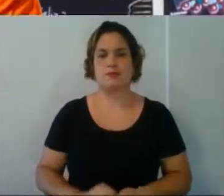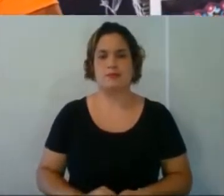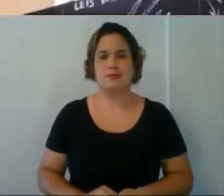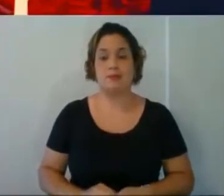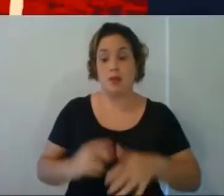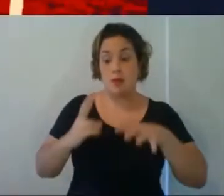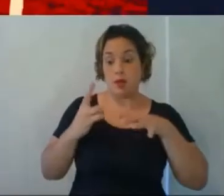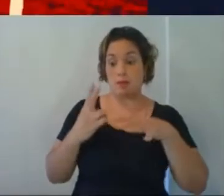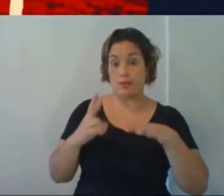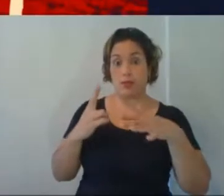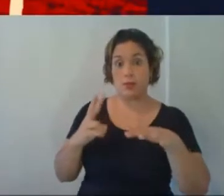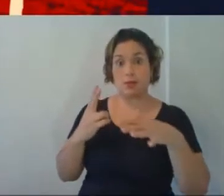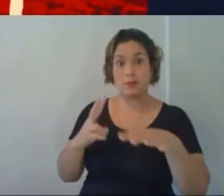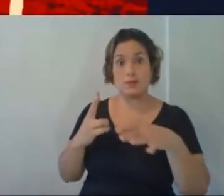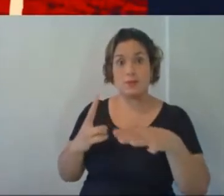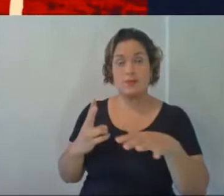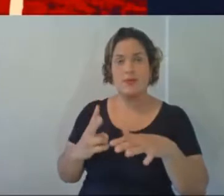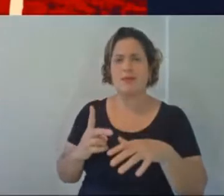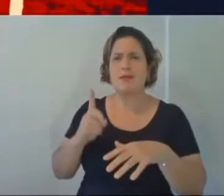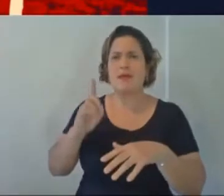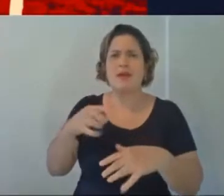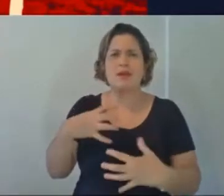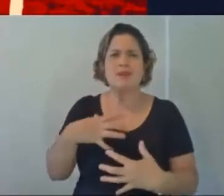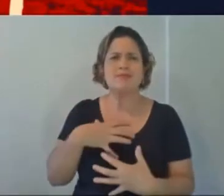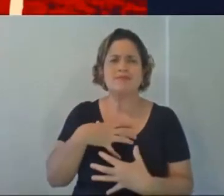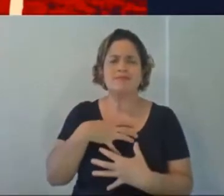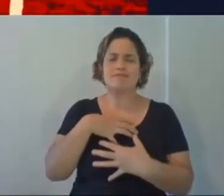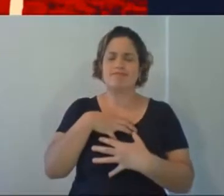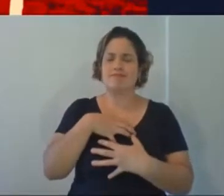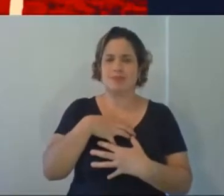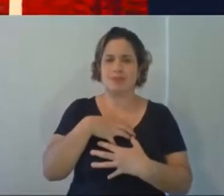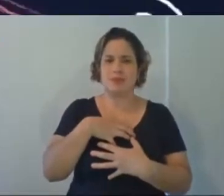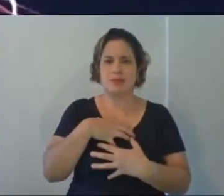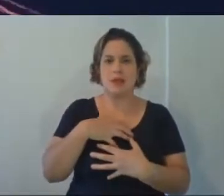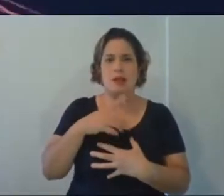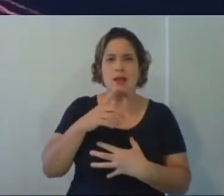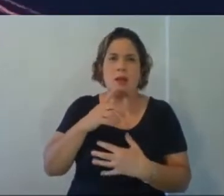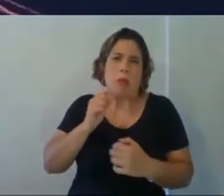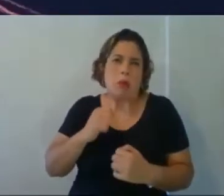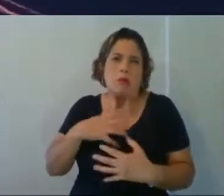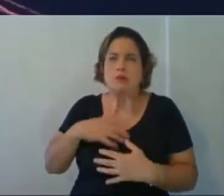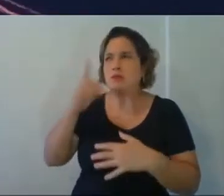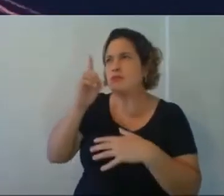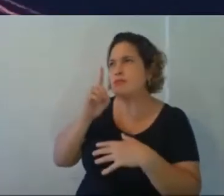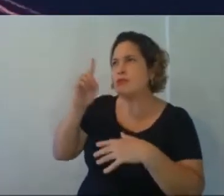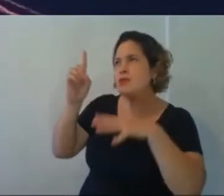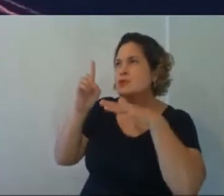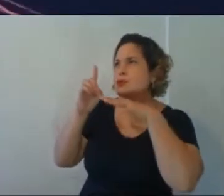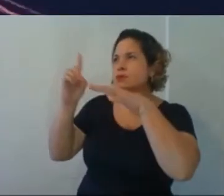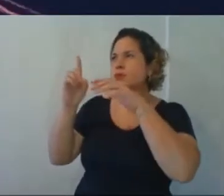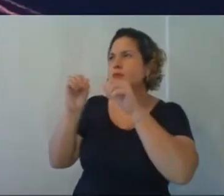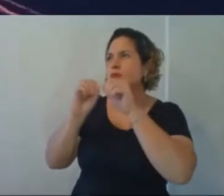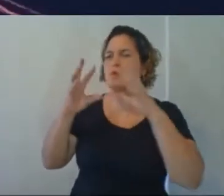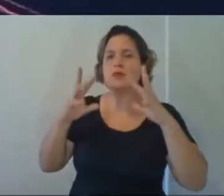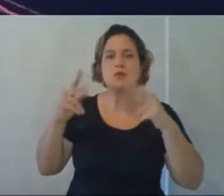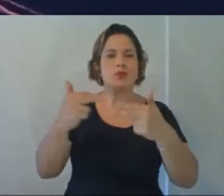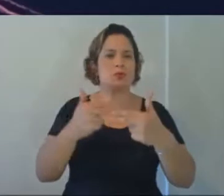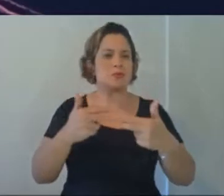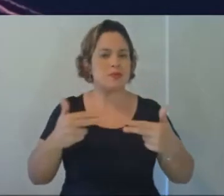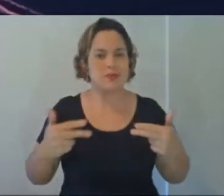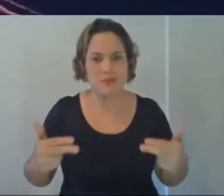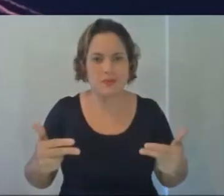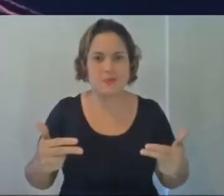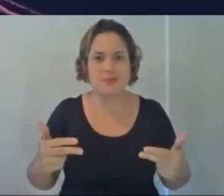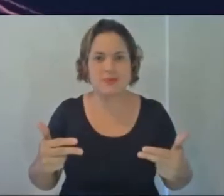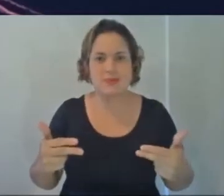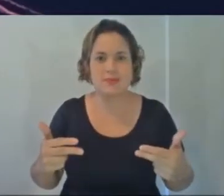Macunaíma é uma entidade, pode ser considerado um Deus supremo, criador de tudo,